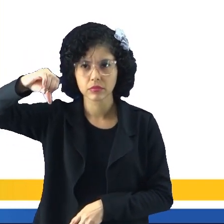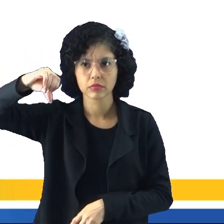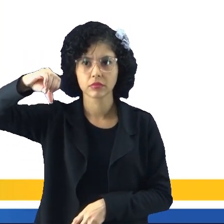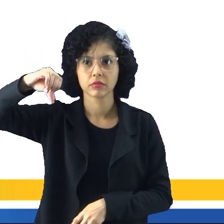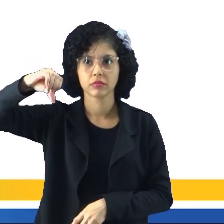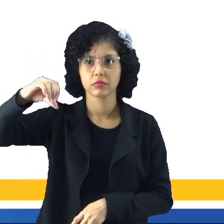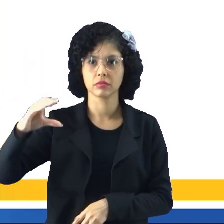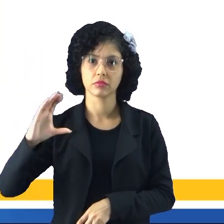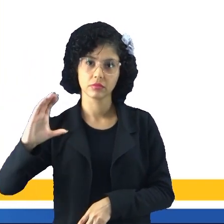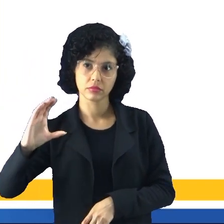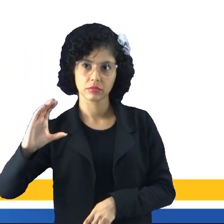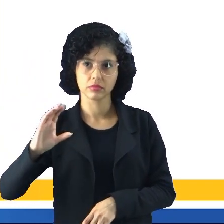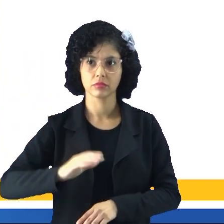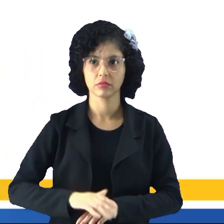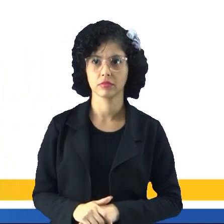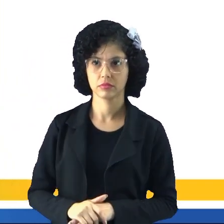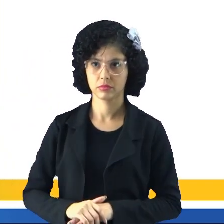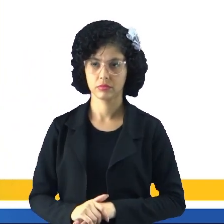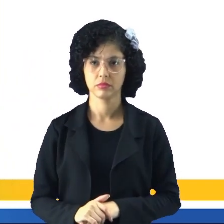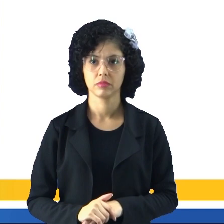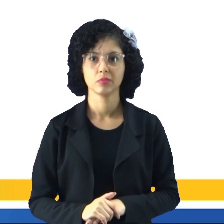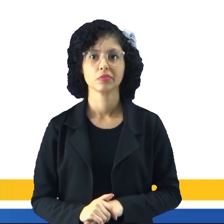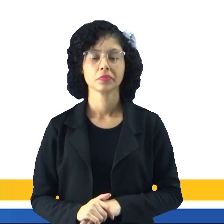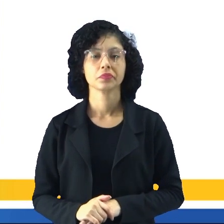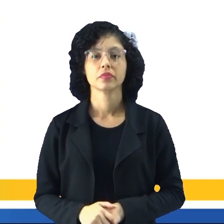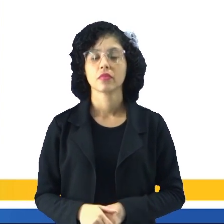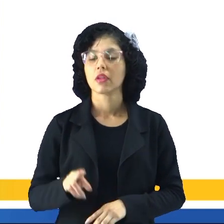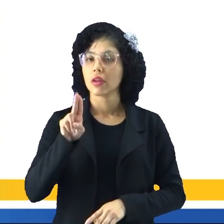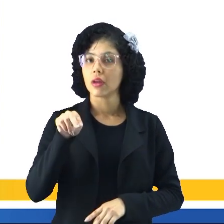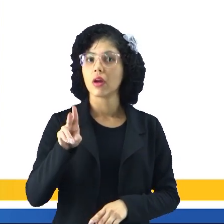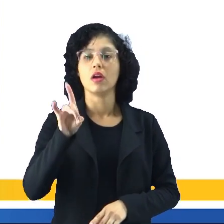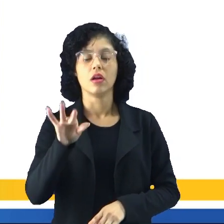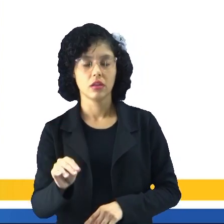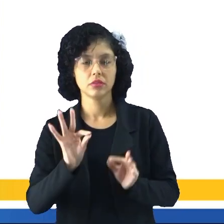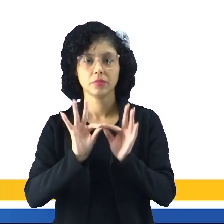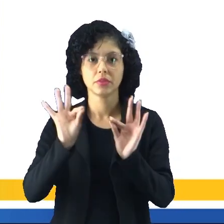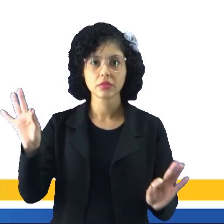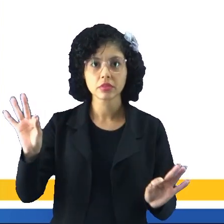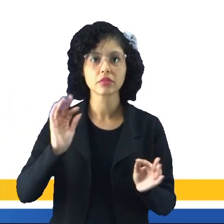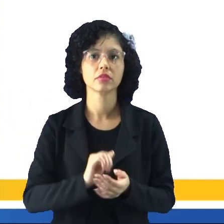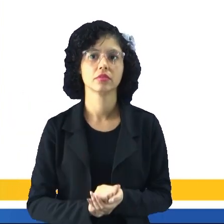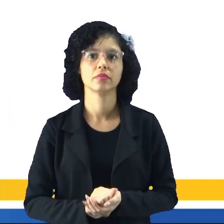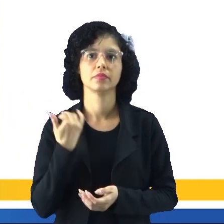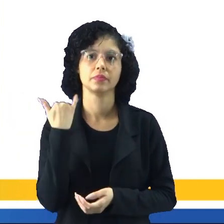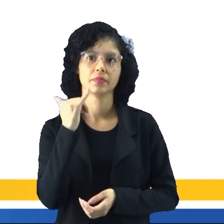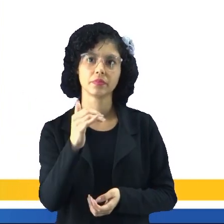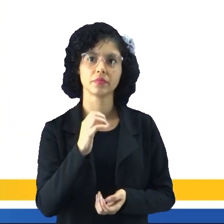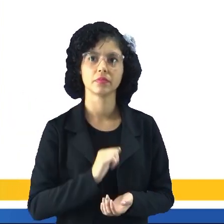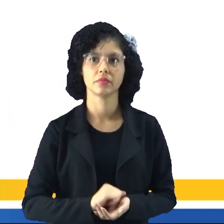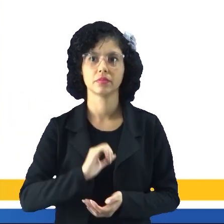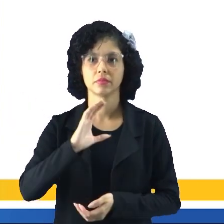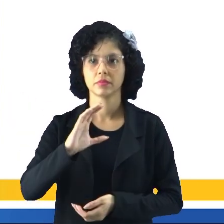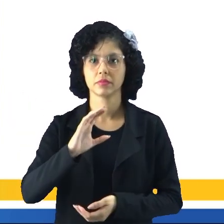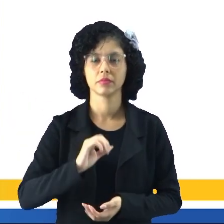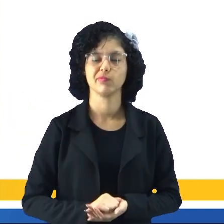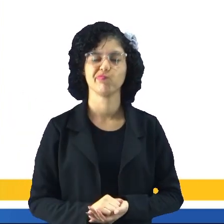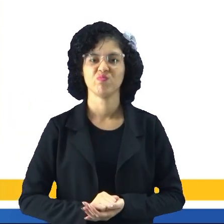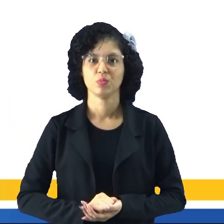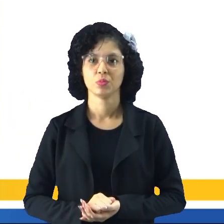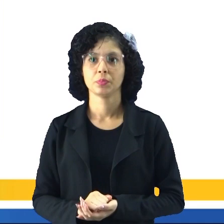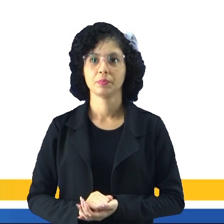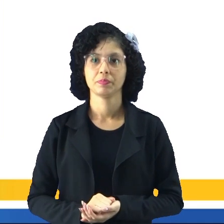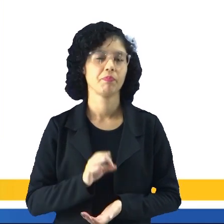elevado a menos 19 coulomb, que é a unidade de medida da carga elétrica, o coulomb,